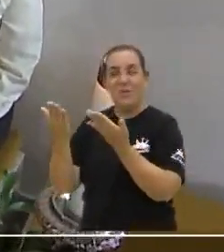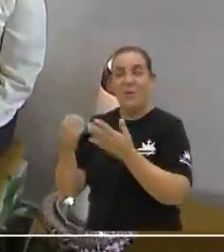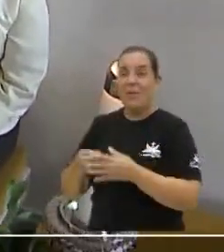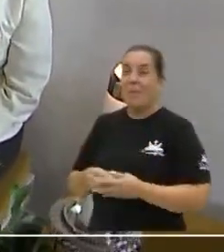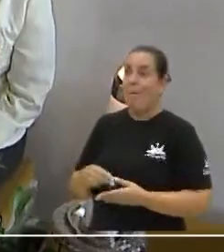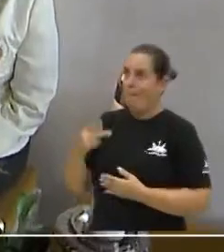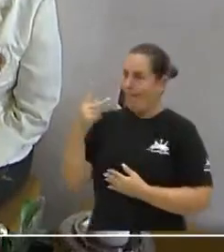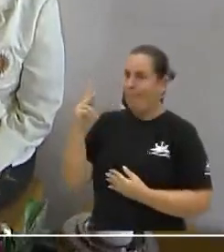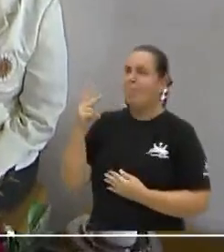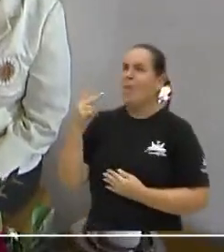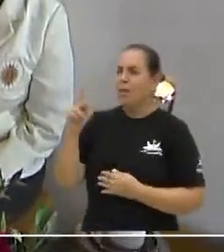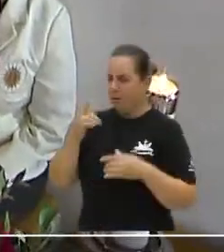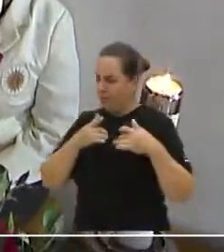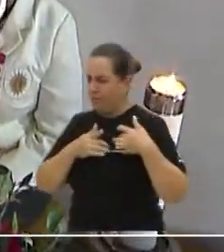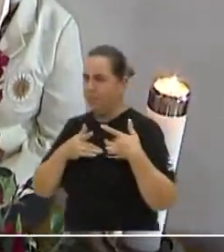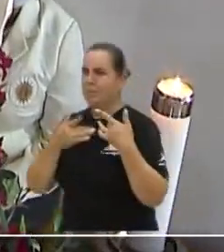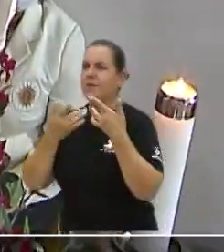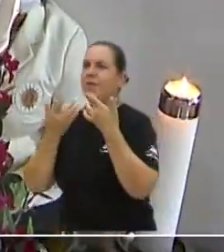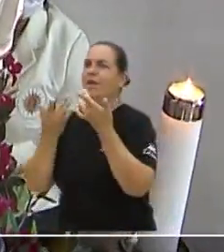bom.